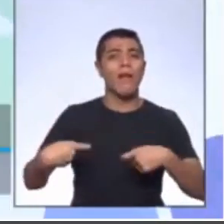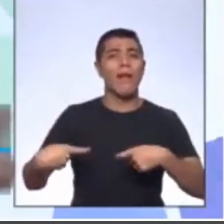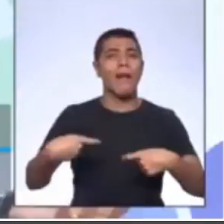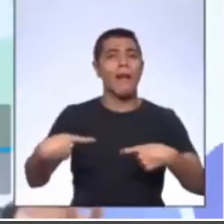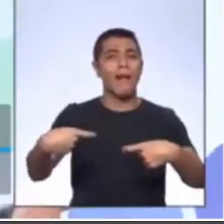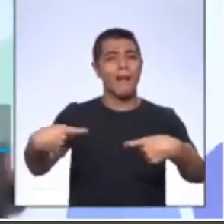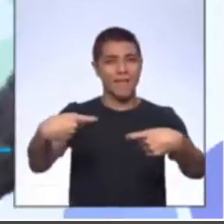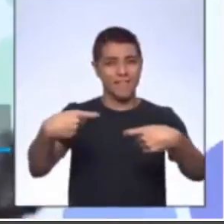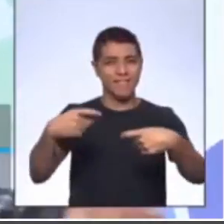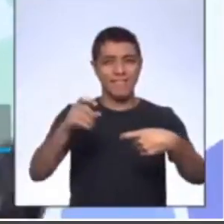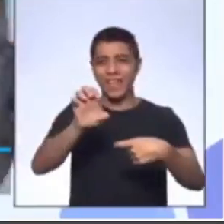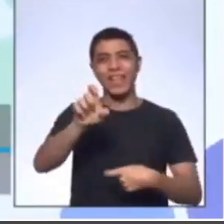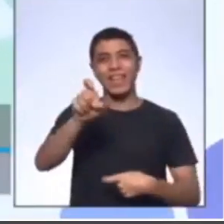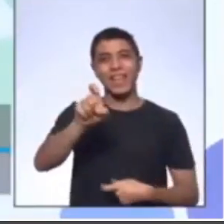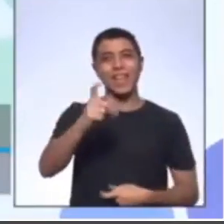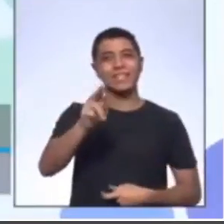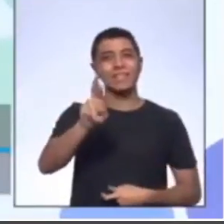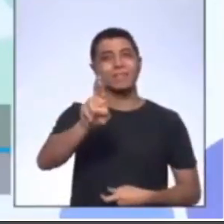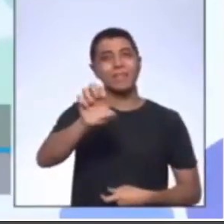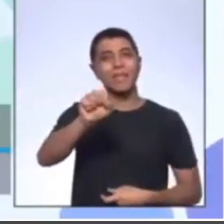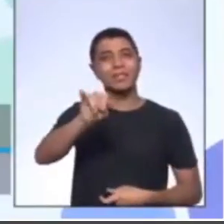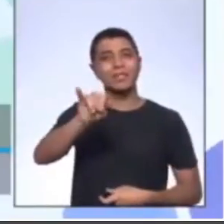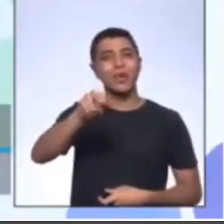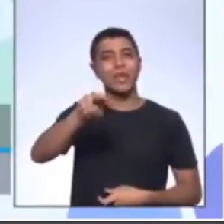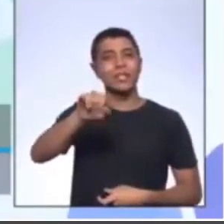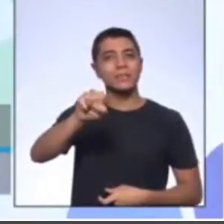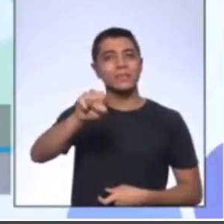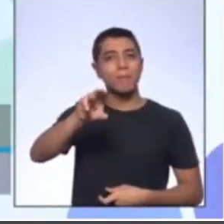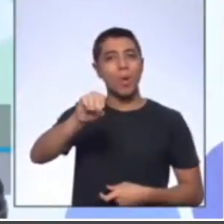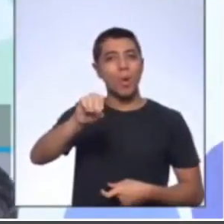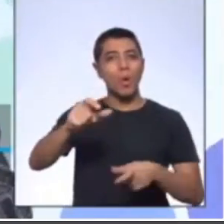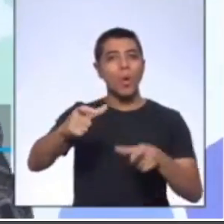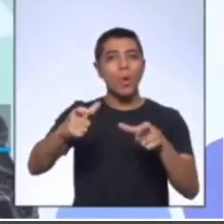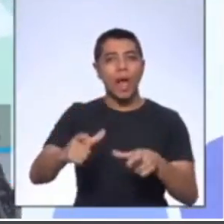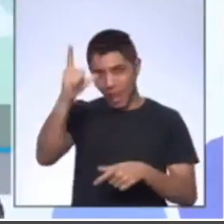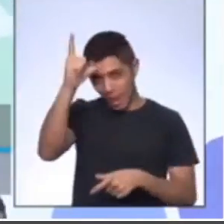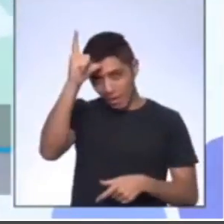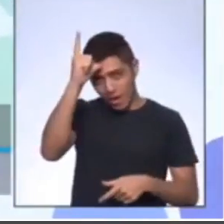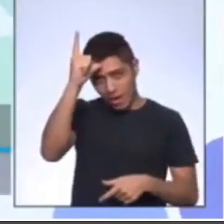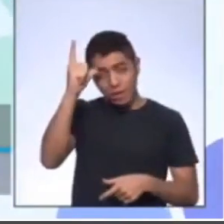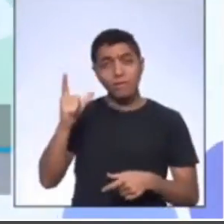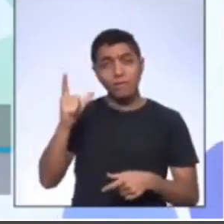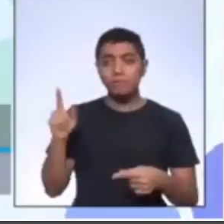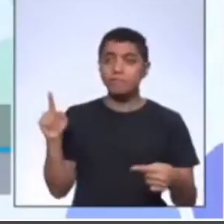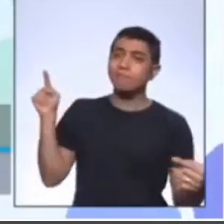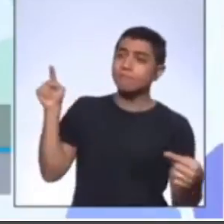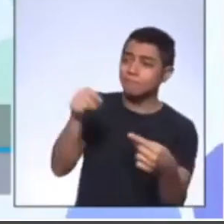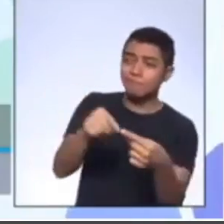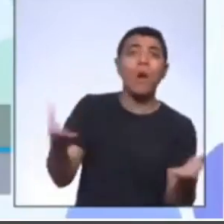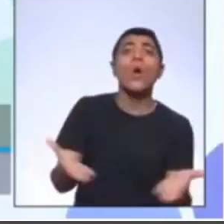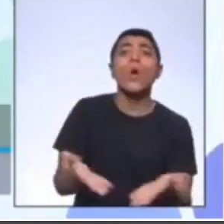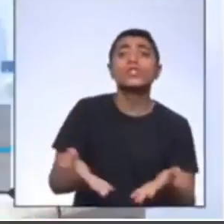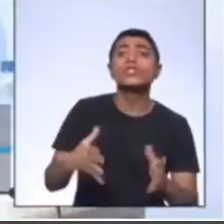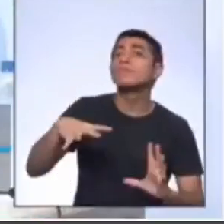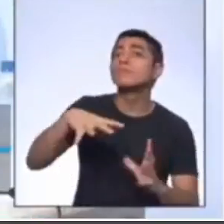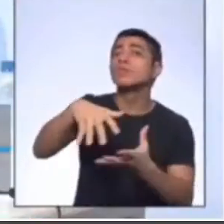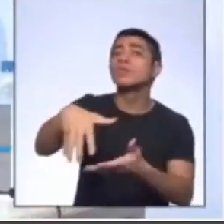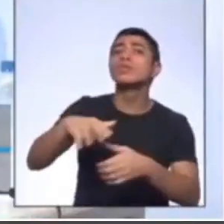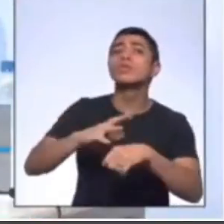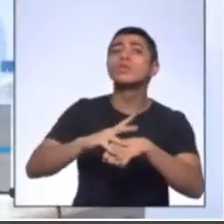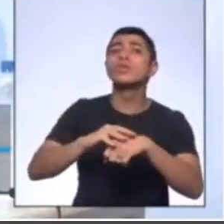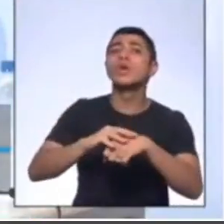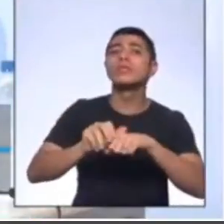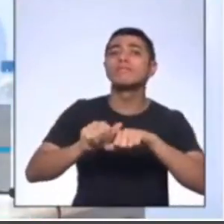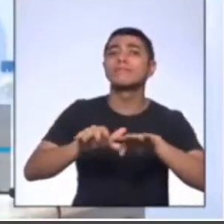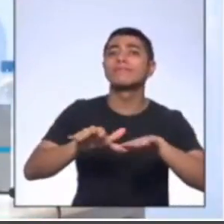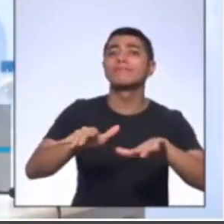do expressionismo alemão e nos dias de hoje aí em relação à pandemia e mundial vamos lutando né